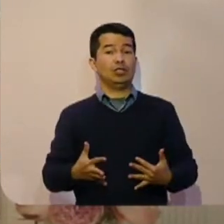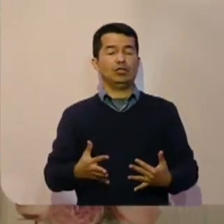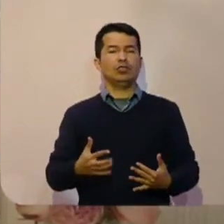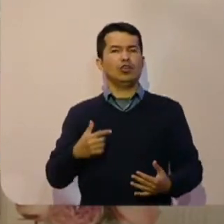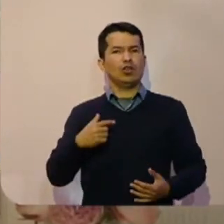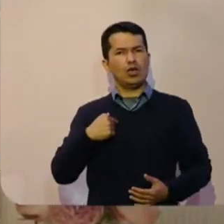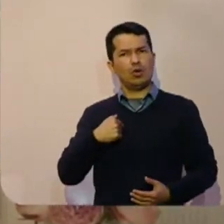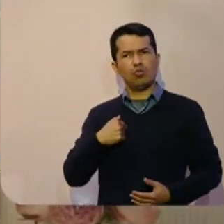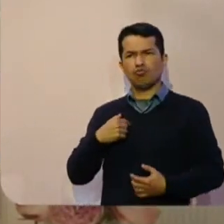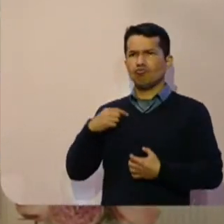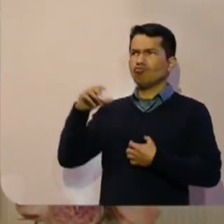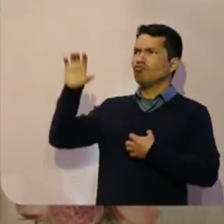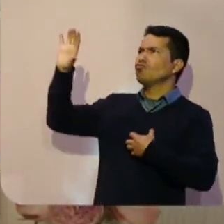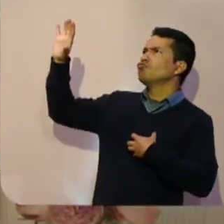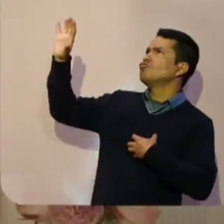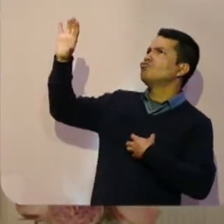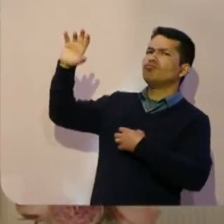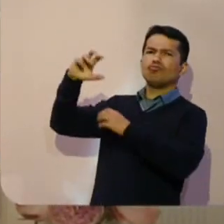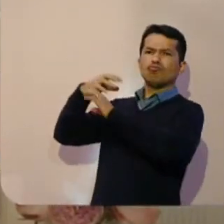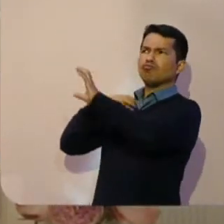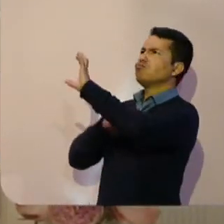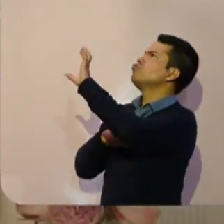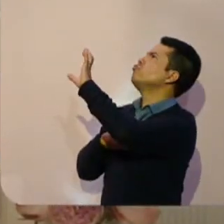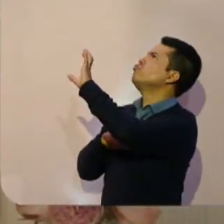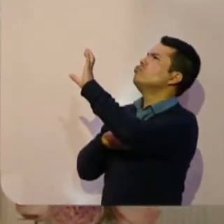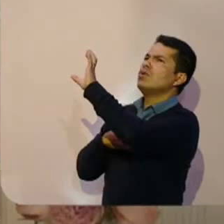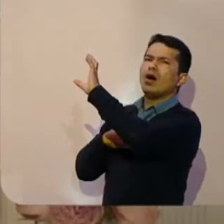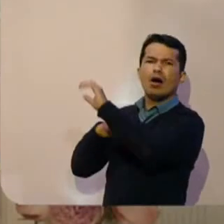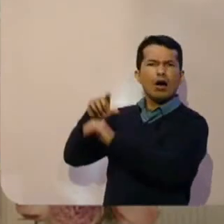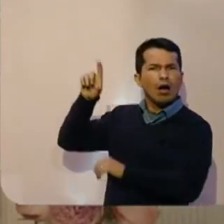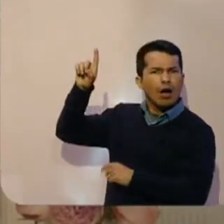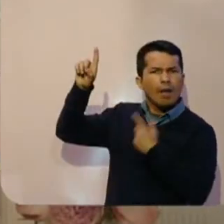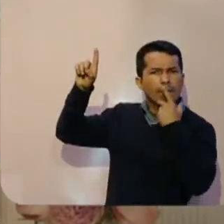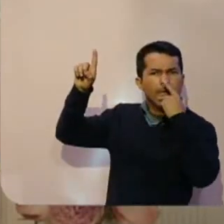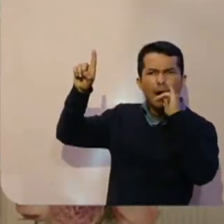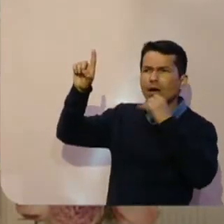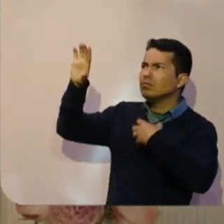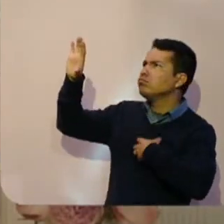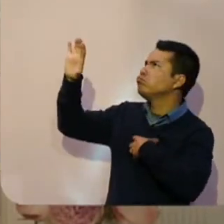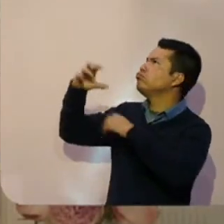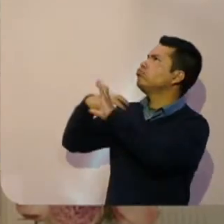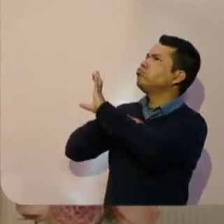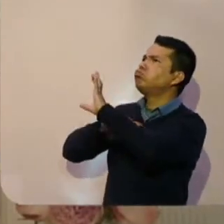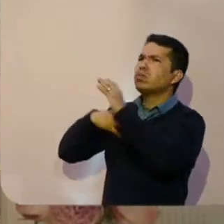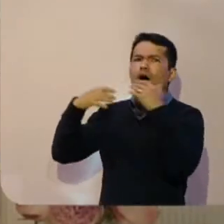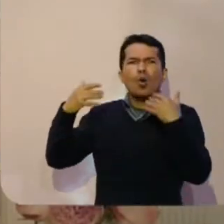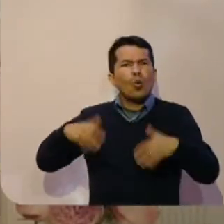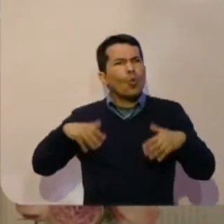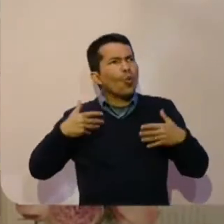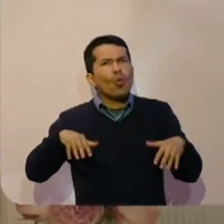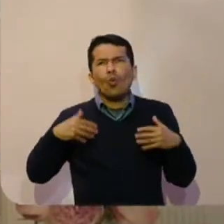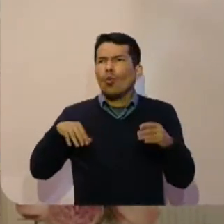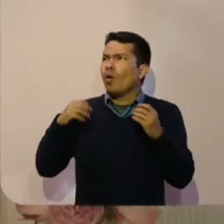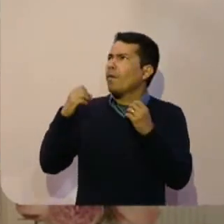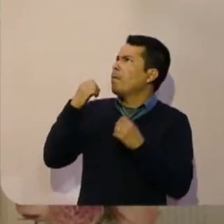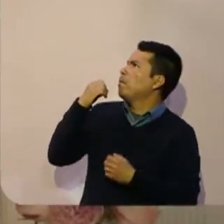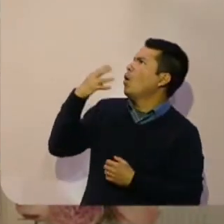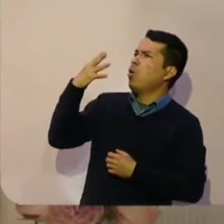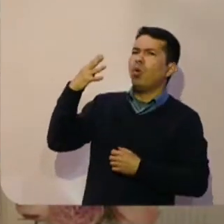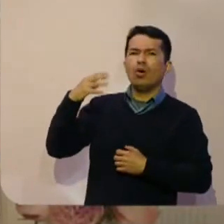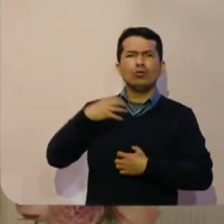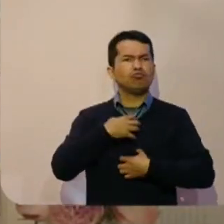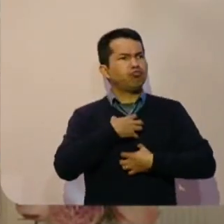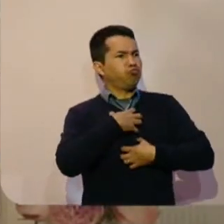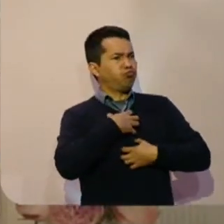nosso espírito que nós somos os filhos amados dele. Então, quando esse testemunho não está havendo, vem uma grande